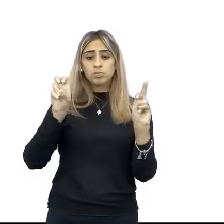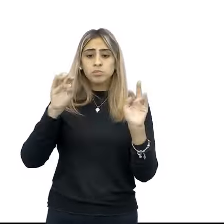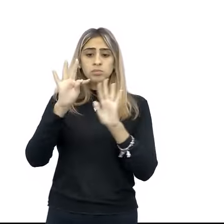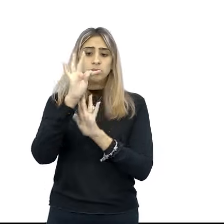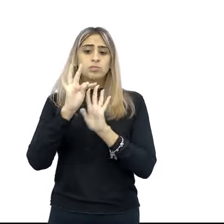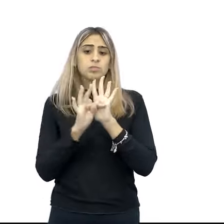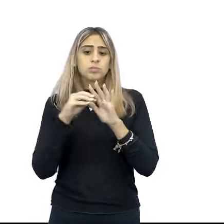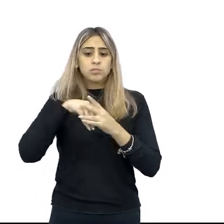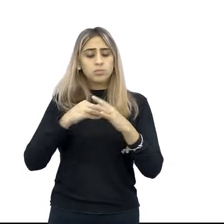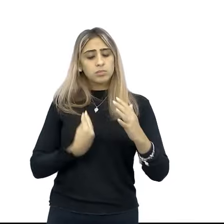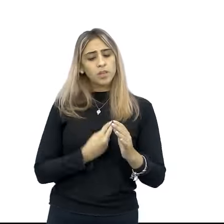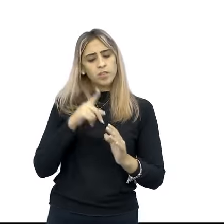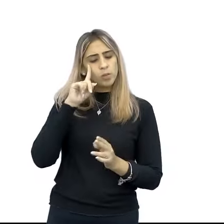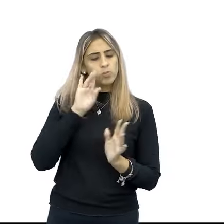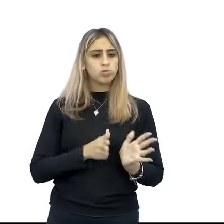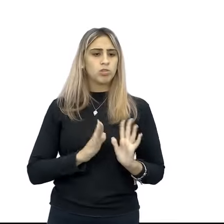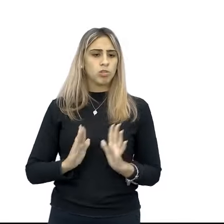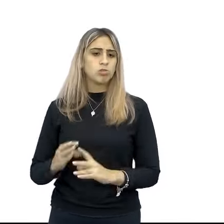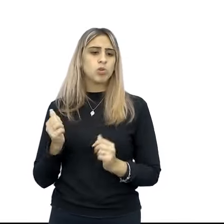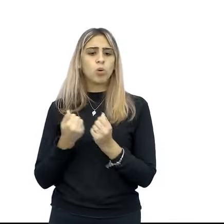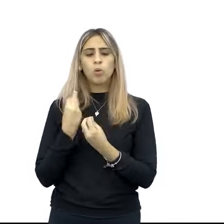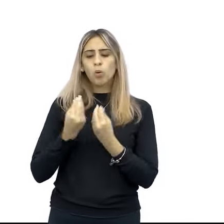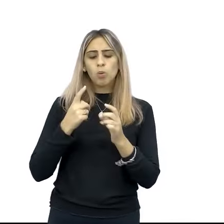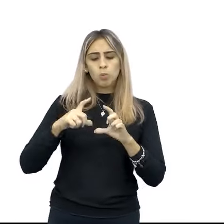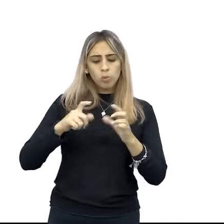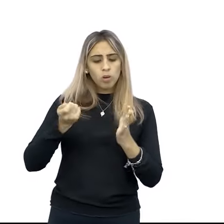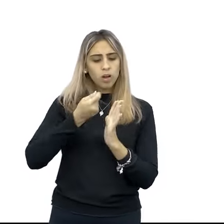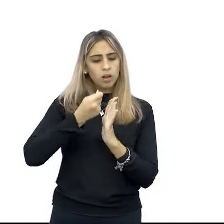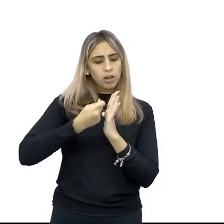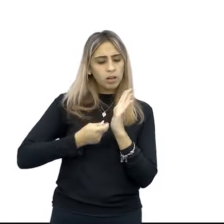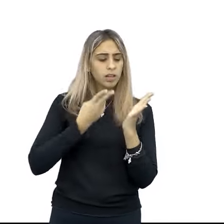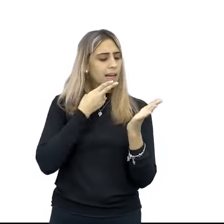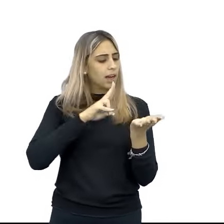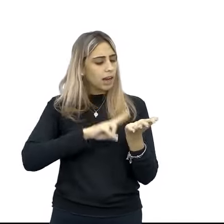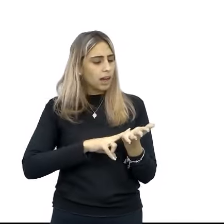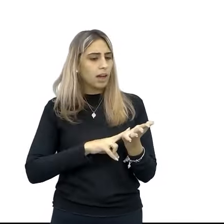do campo da vida cotidiana, como bilhetes,